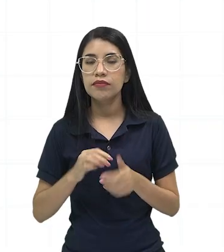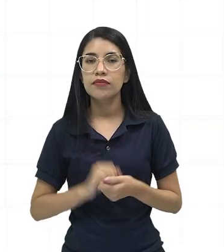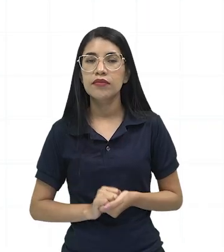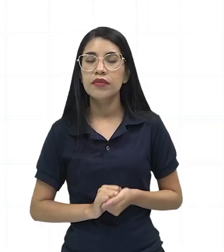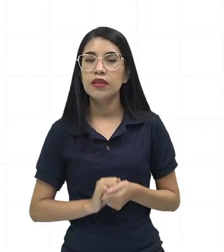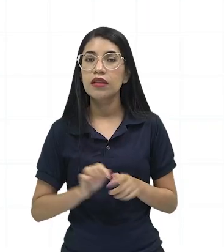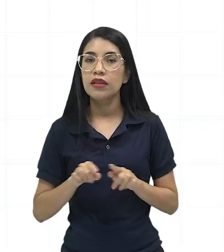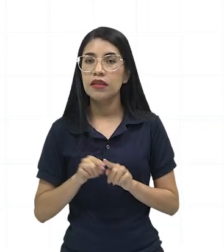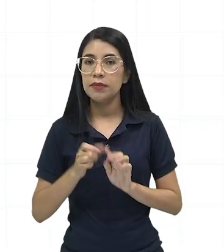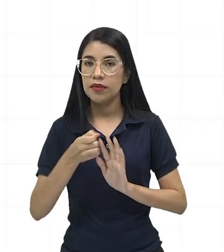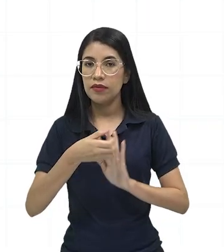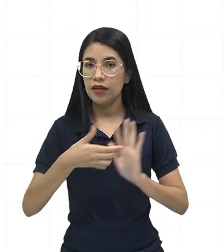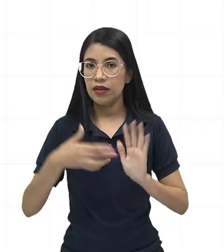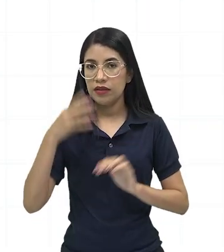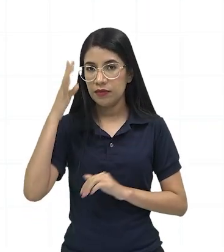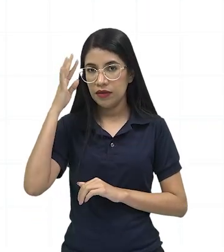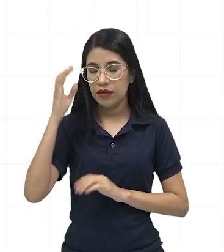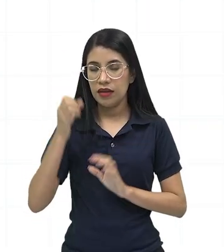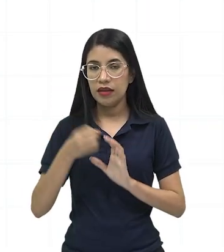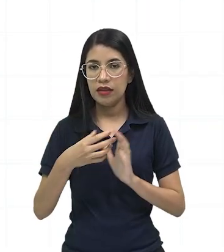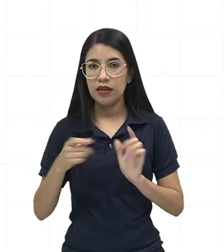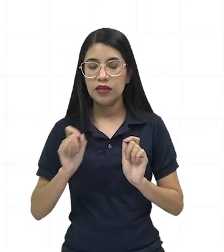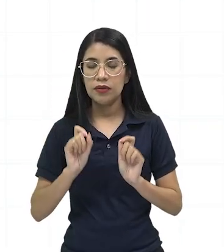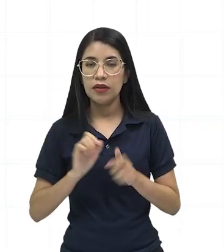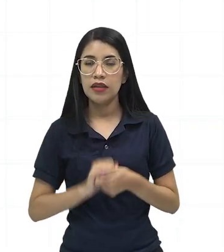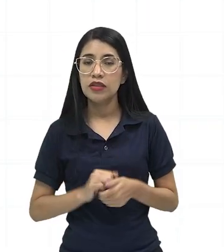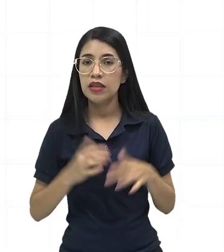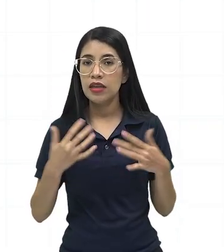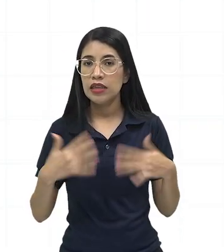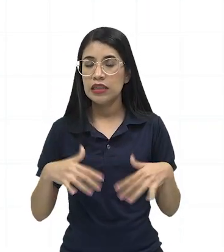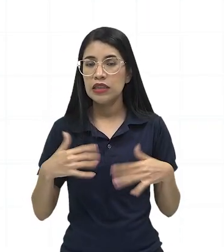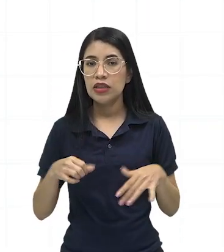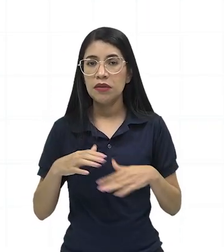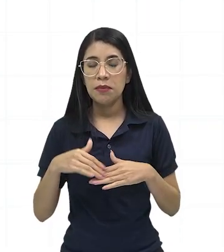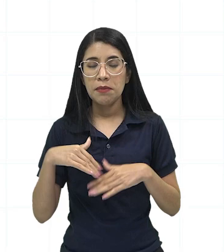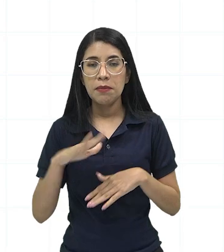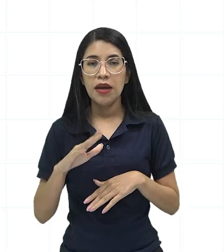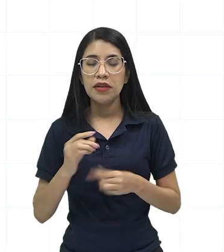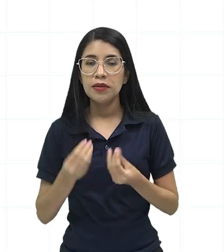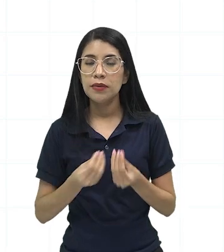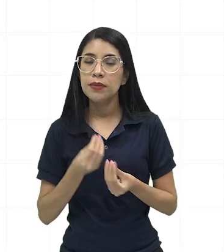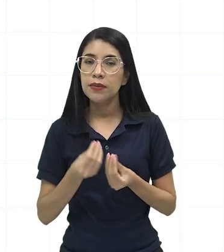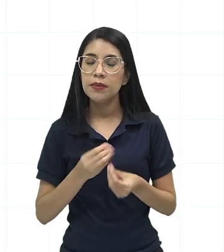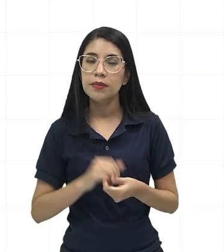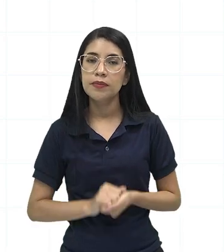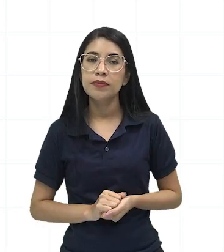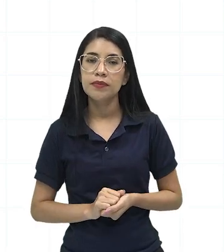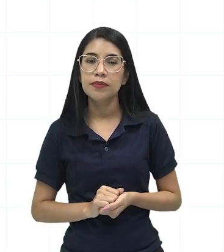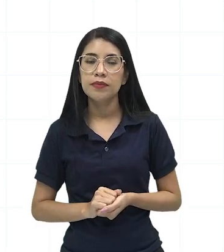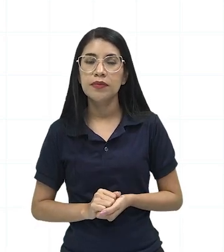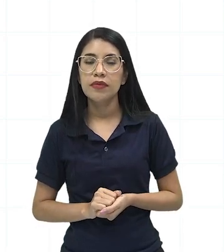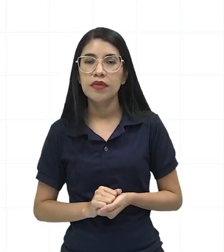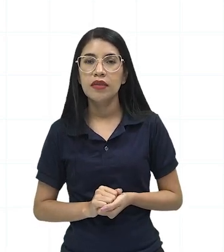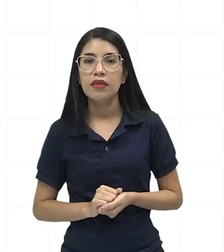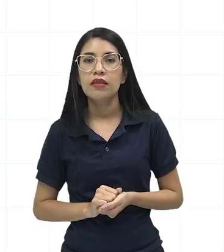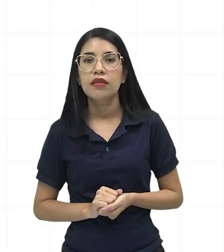figura de pensamento que é caracterizada pelo exagero no enunciado. Ou seja, faz-se